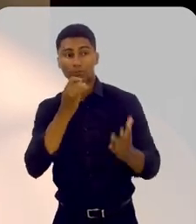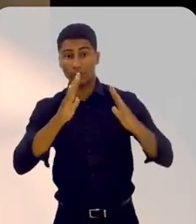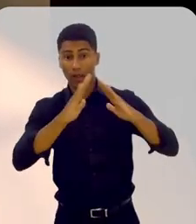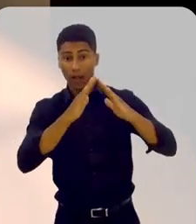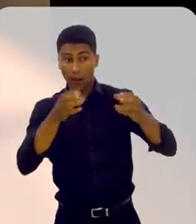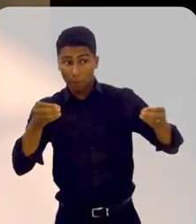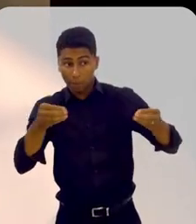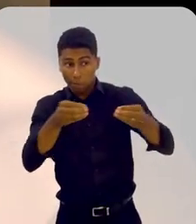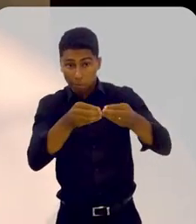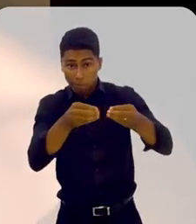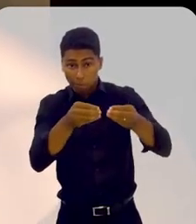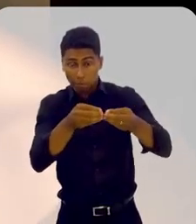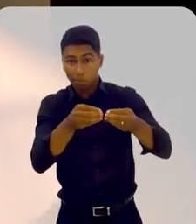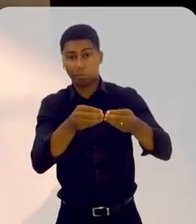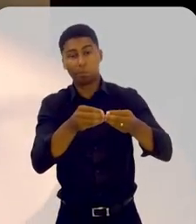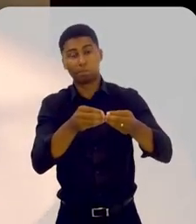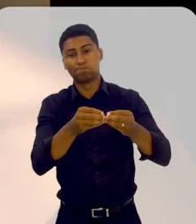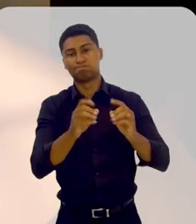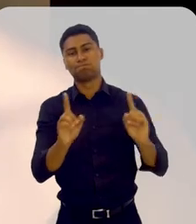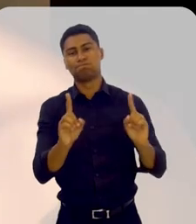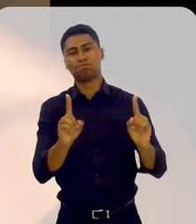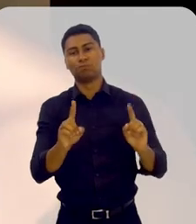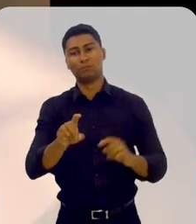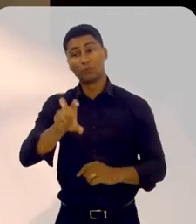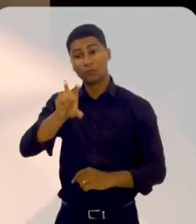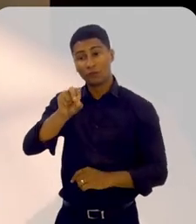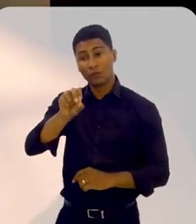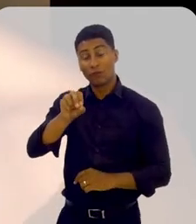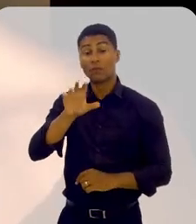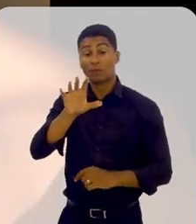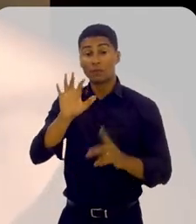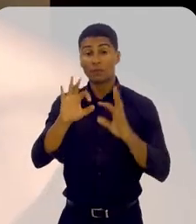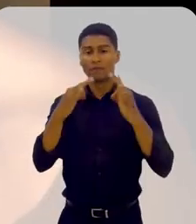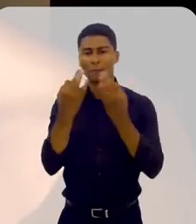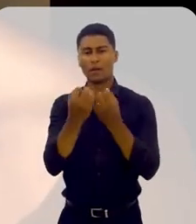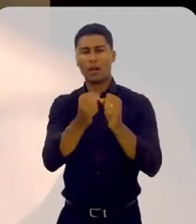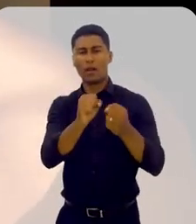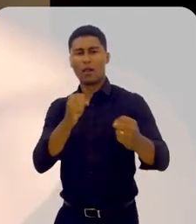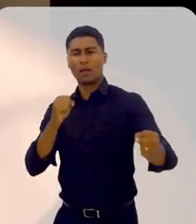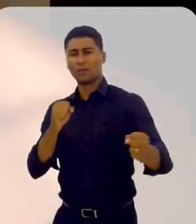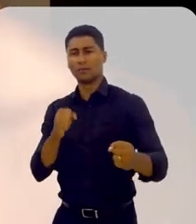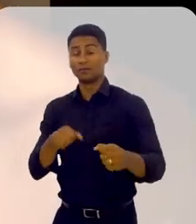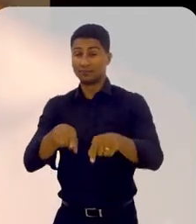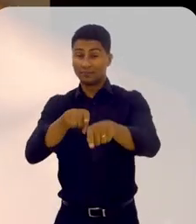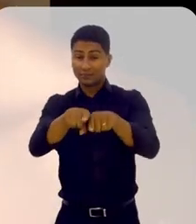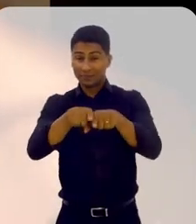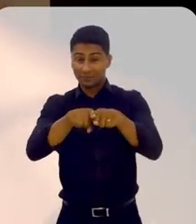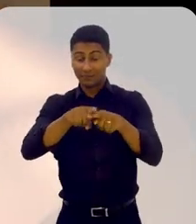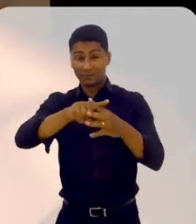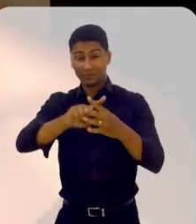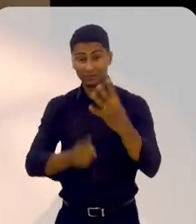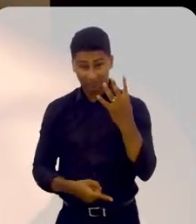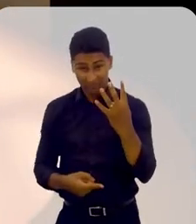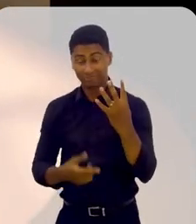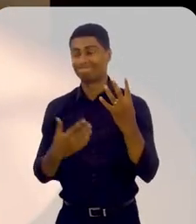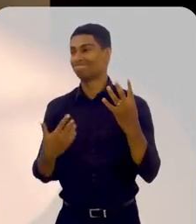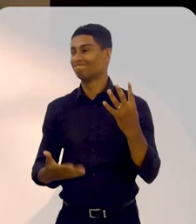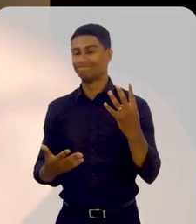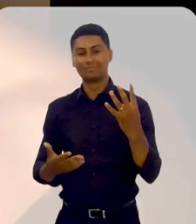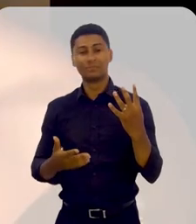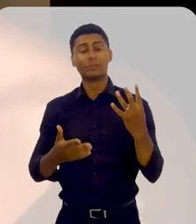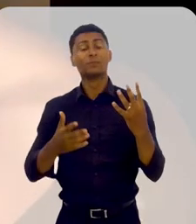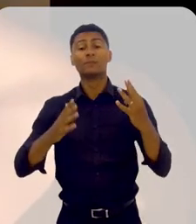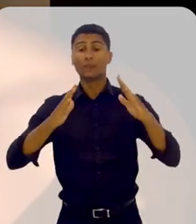morei próximo à base da minha família, minhas avós. Eu tenho uma família grande, já somos quatro irmãos, né? Então a casa já estava sempre